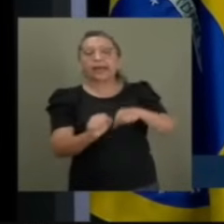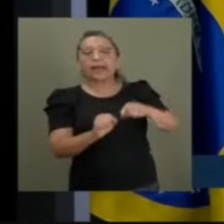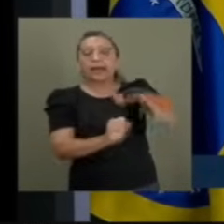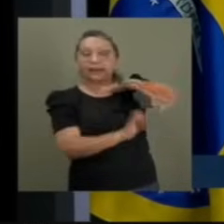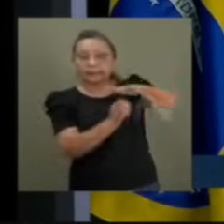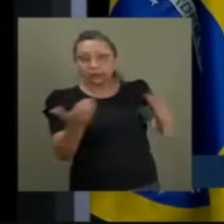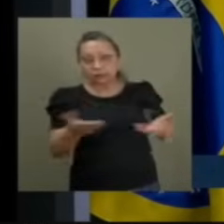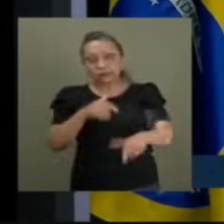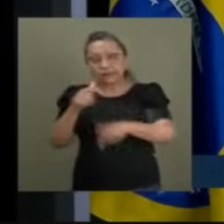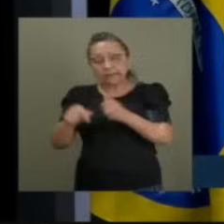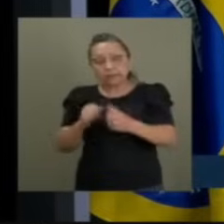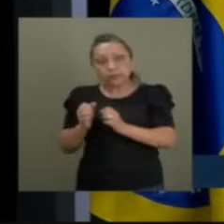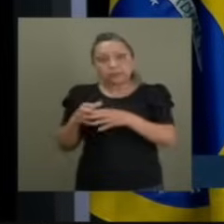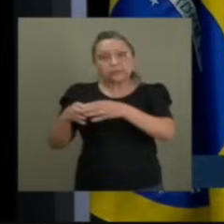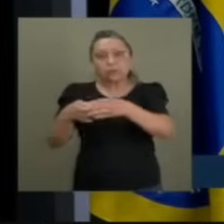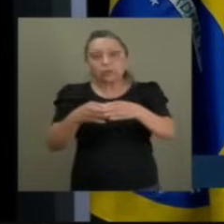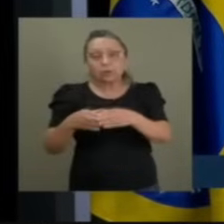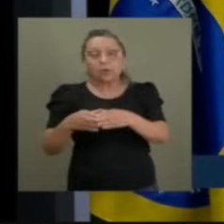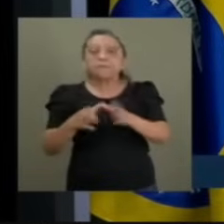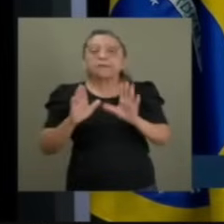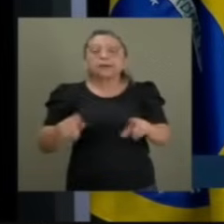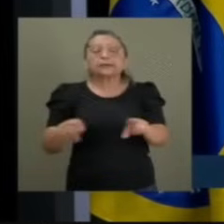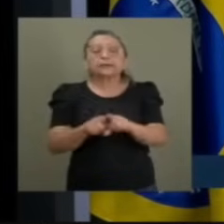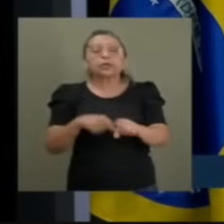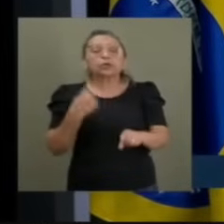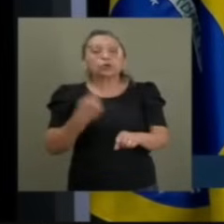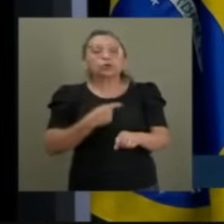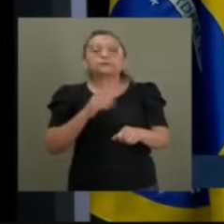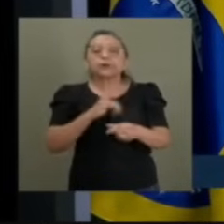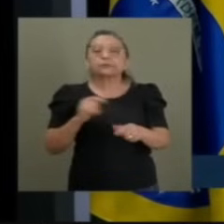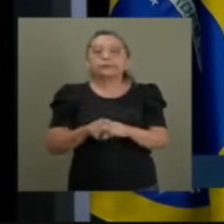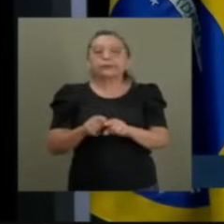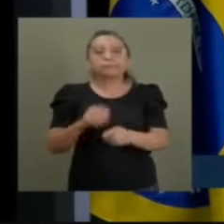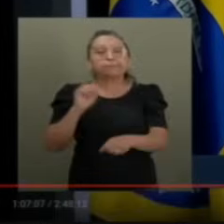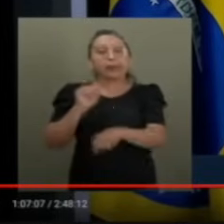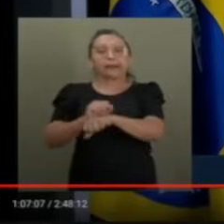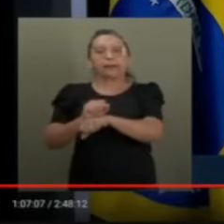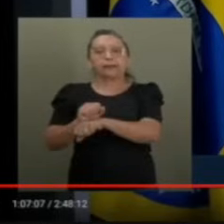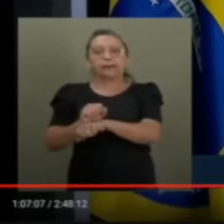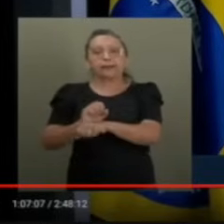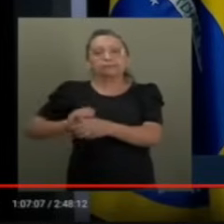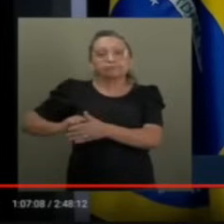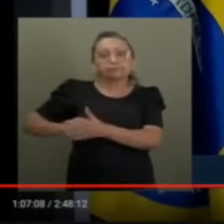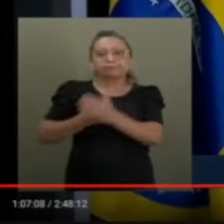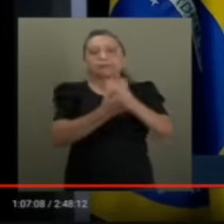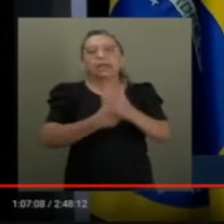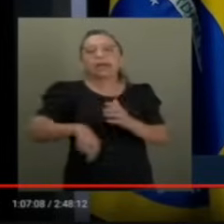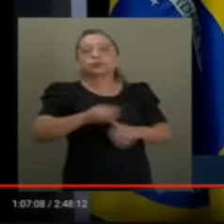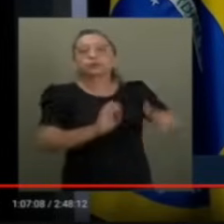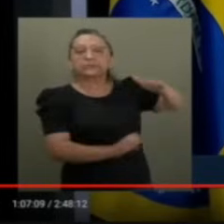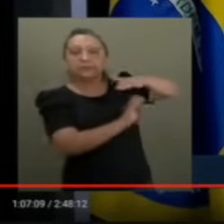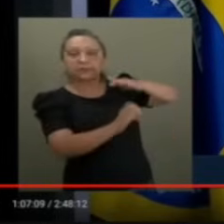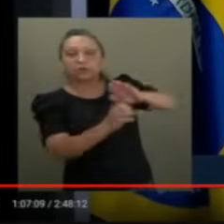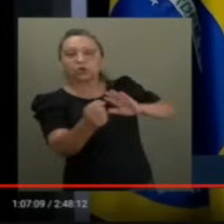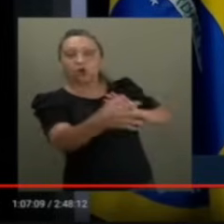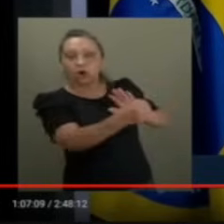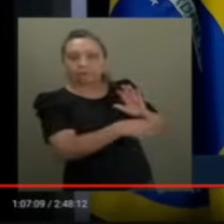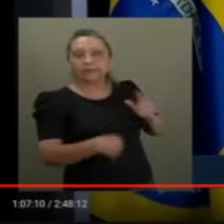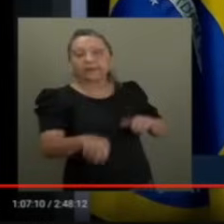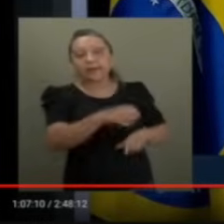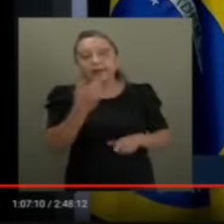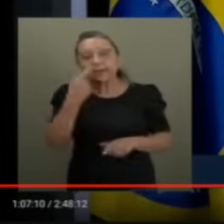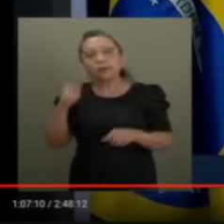hoje atuando no segmento mas como nós iremos também engessar as outras empresas as novas empresas que